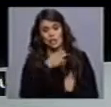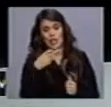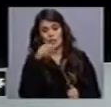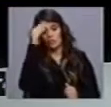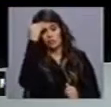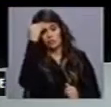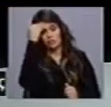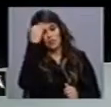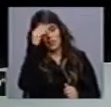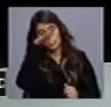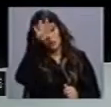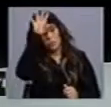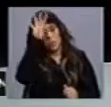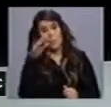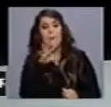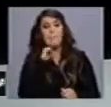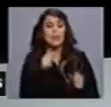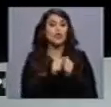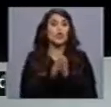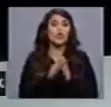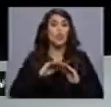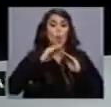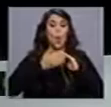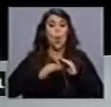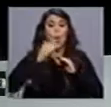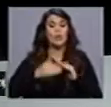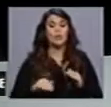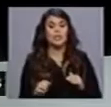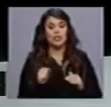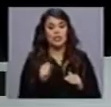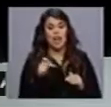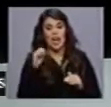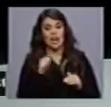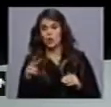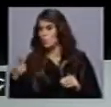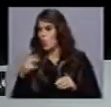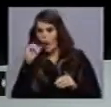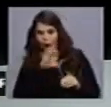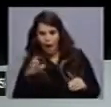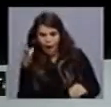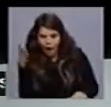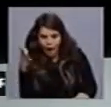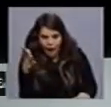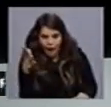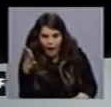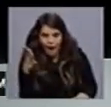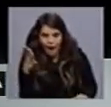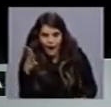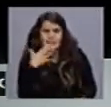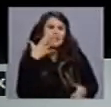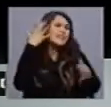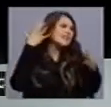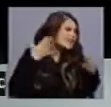felizmente, é mãe de todas as ondas gasosas. E começamos logo com duas imagens. Logo isso, duas imagens. A primeira é, de facto,